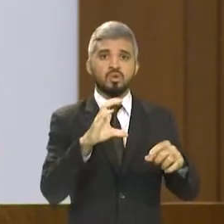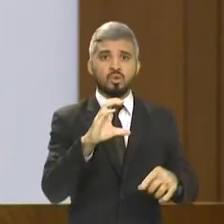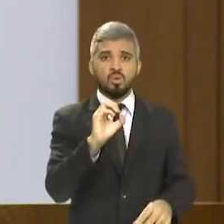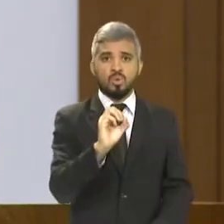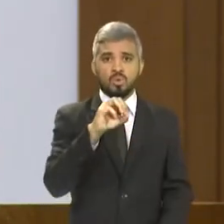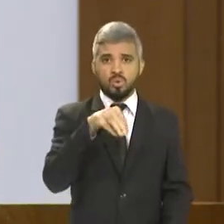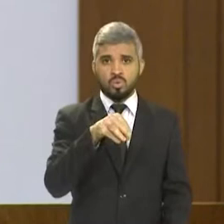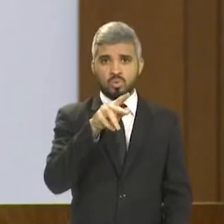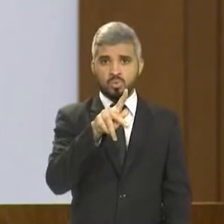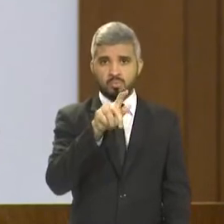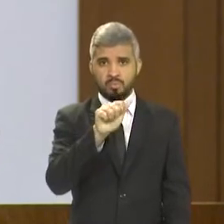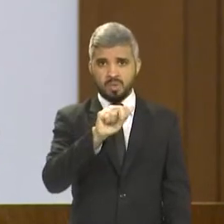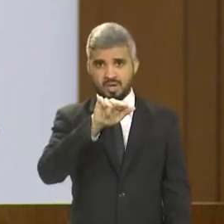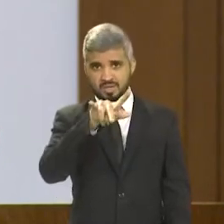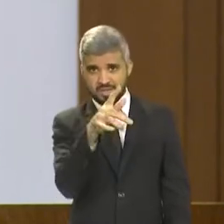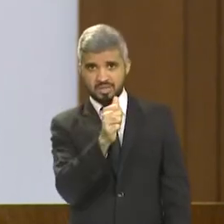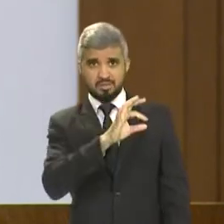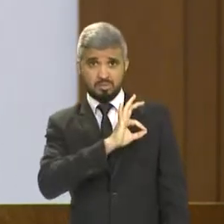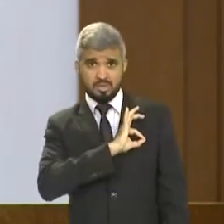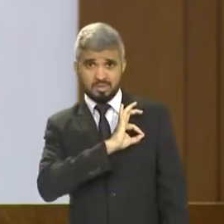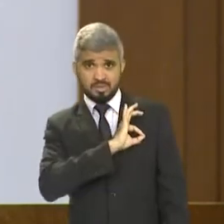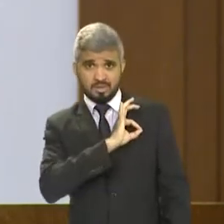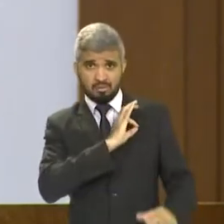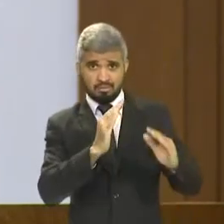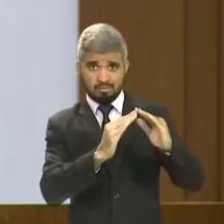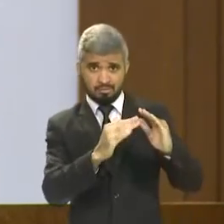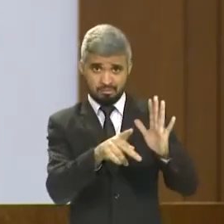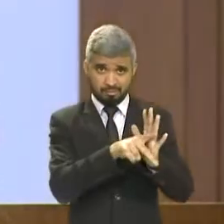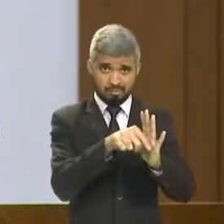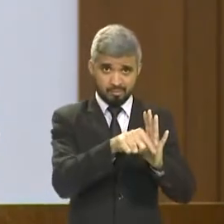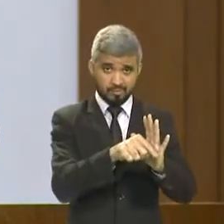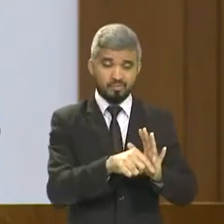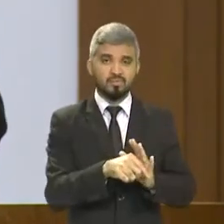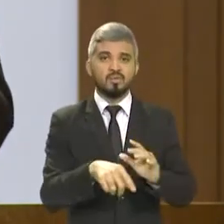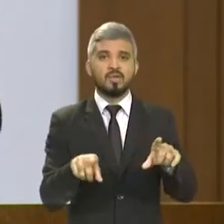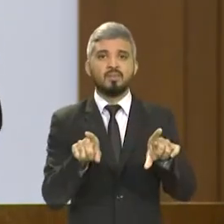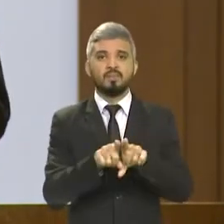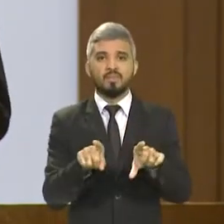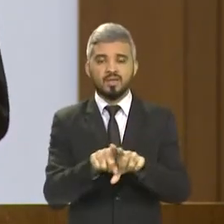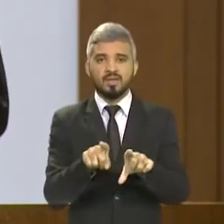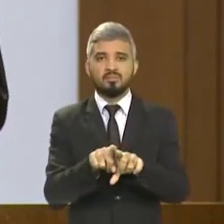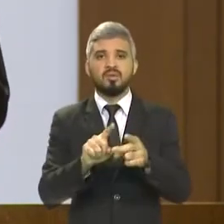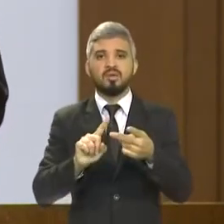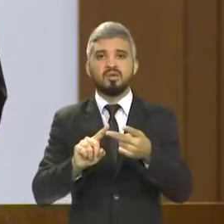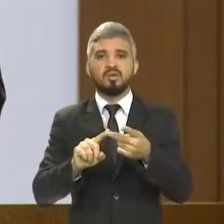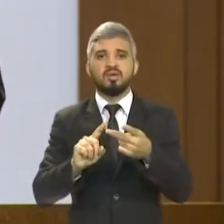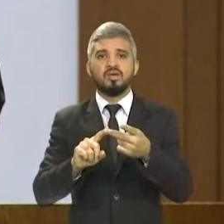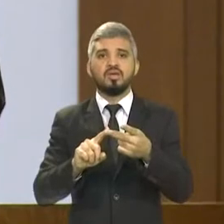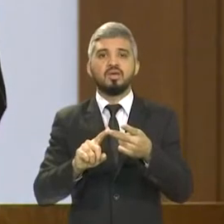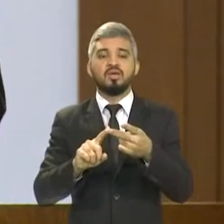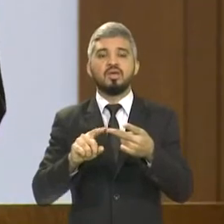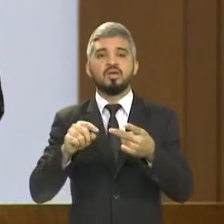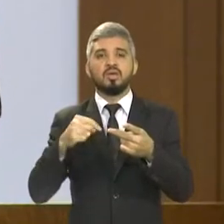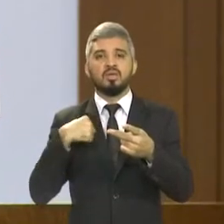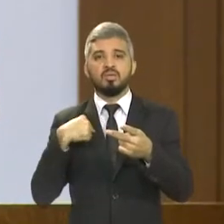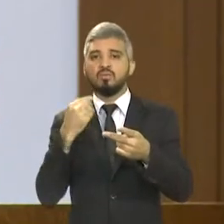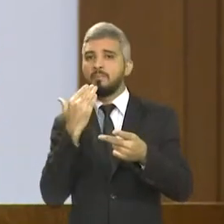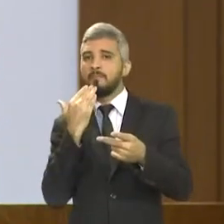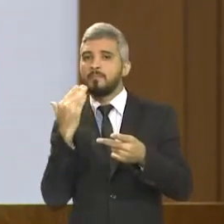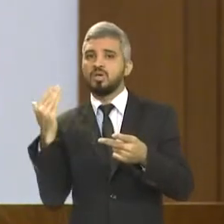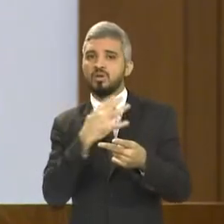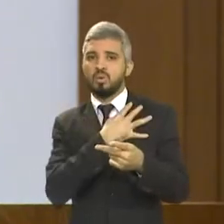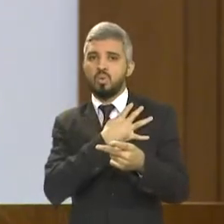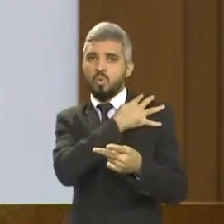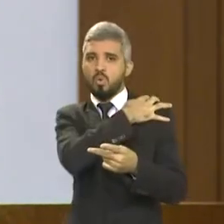cidade de Pedreiras. E eu, como deputado, nós trouxemos o comando da polícia para a cidade de Pedreiras.